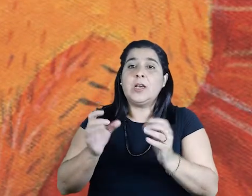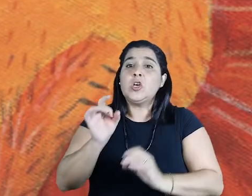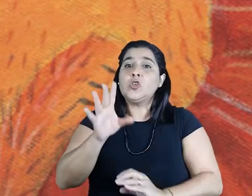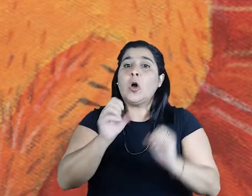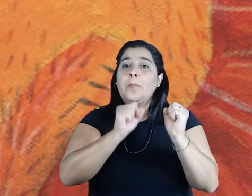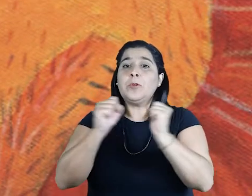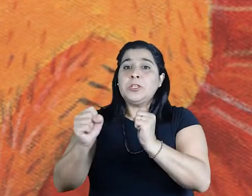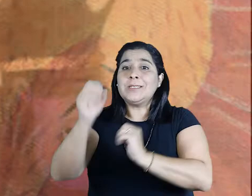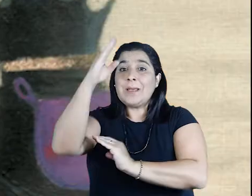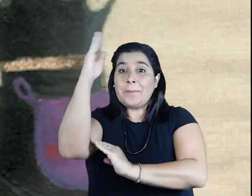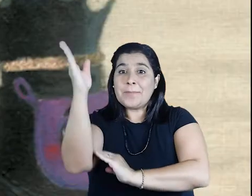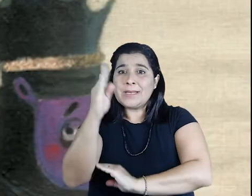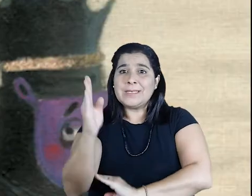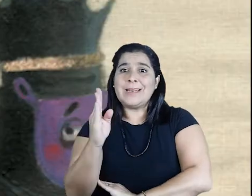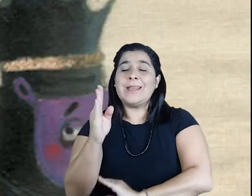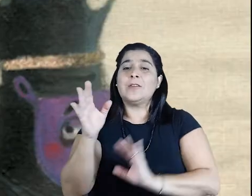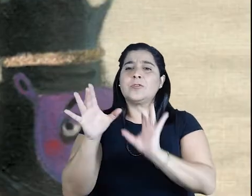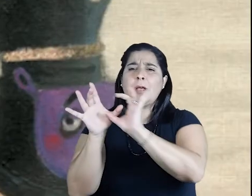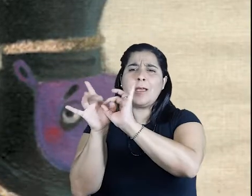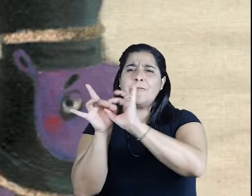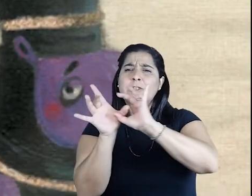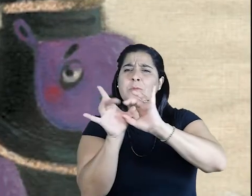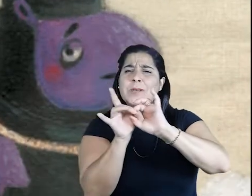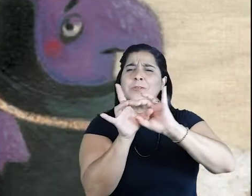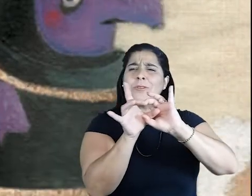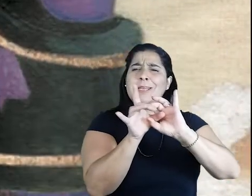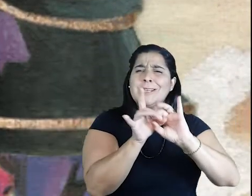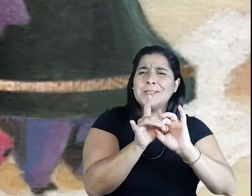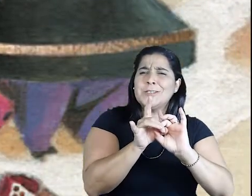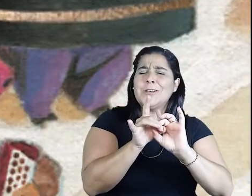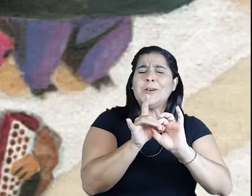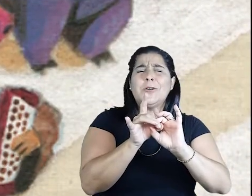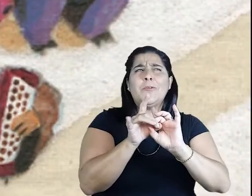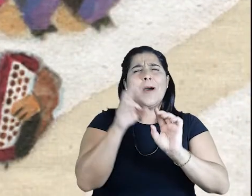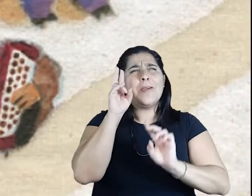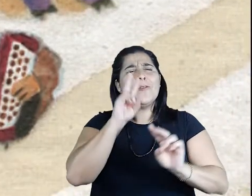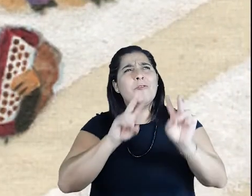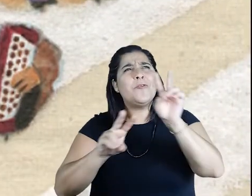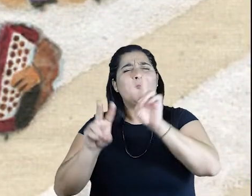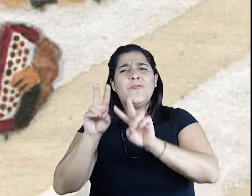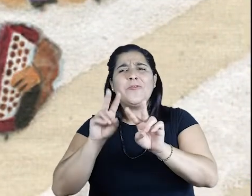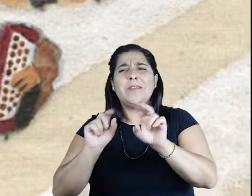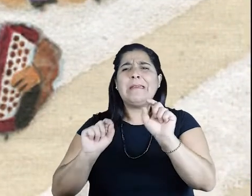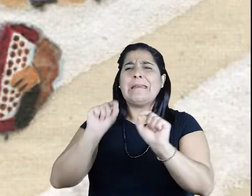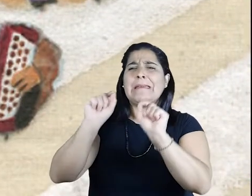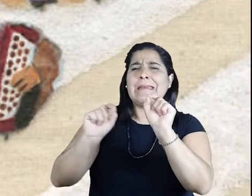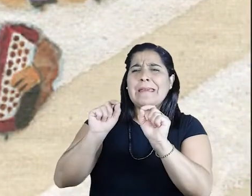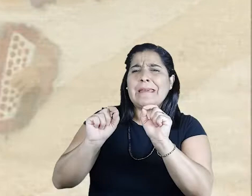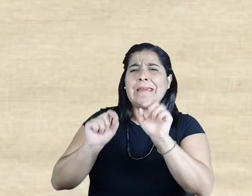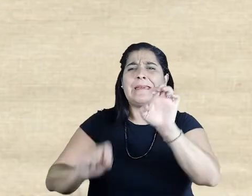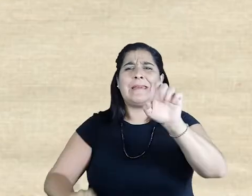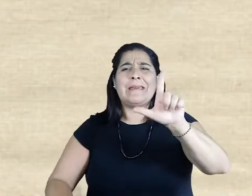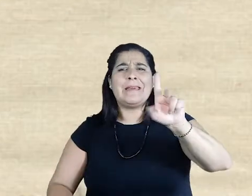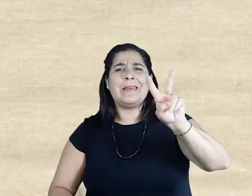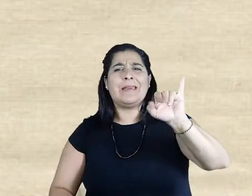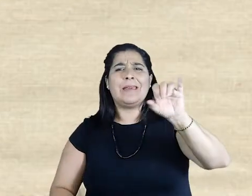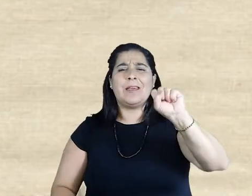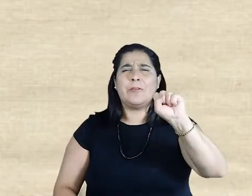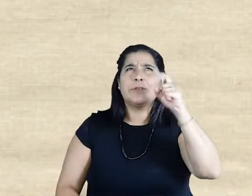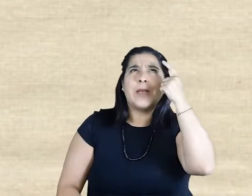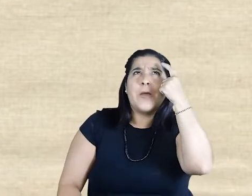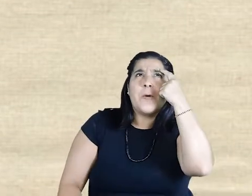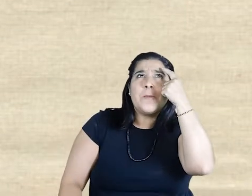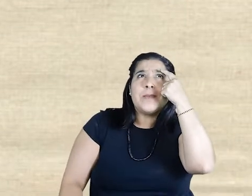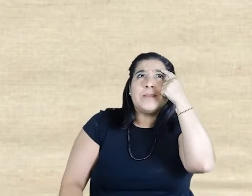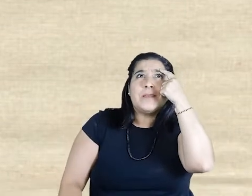também fazer associação. Daí foi ótimo poder ficar olhando, né? Quem era legal de ser o Elvis? Aí